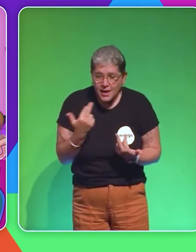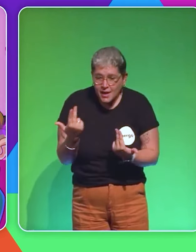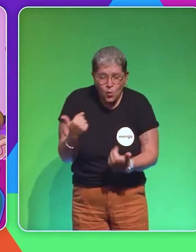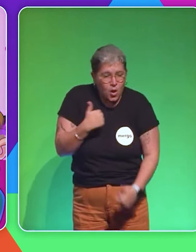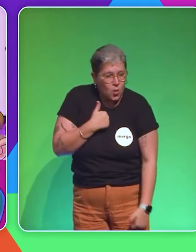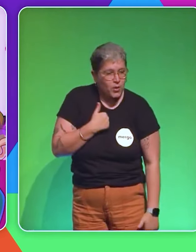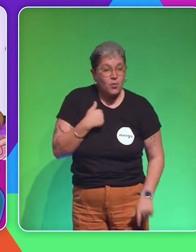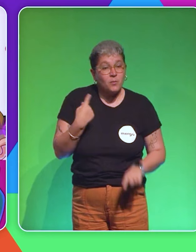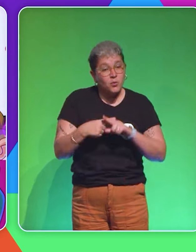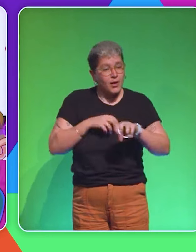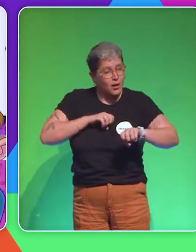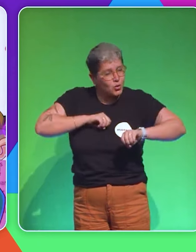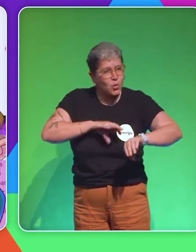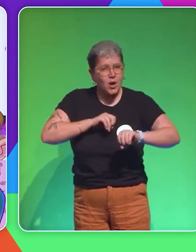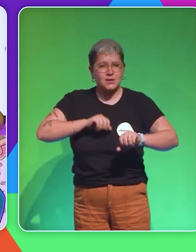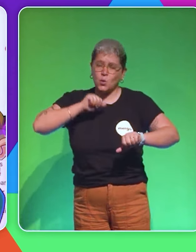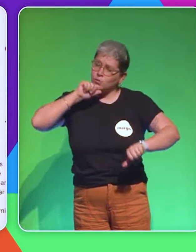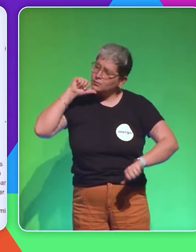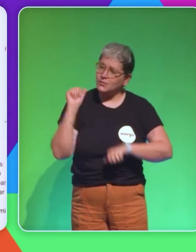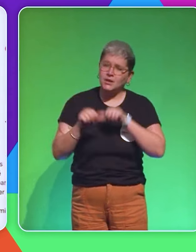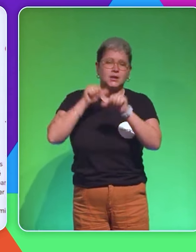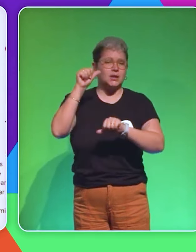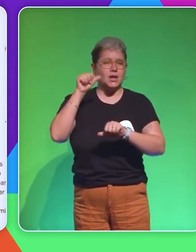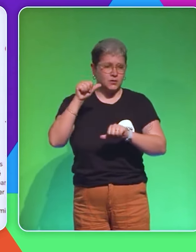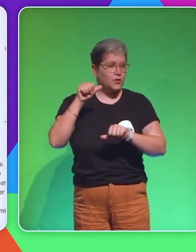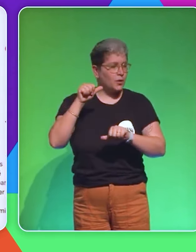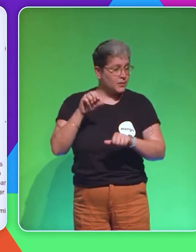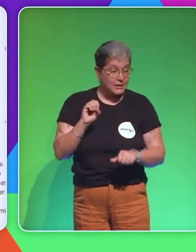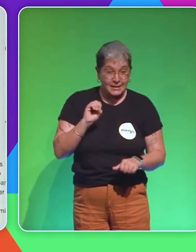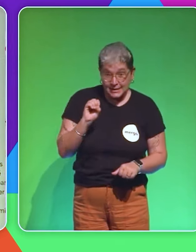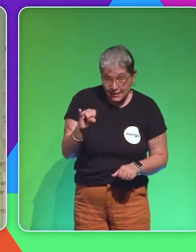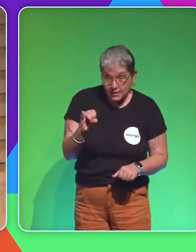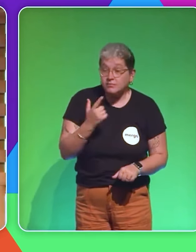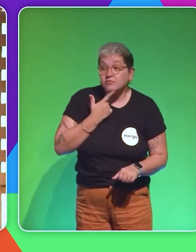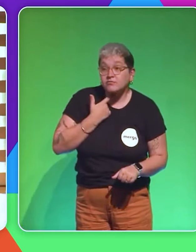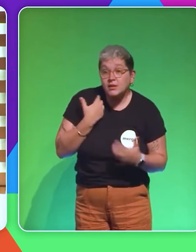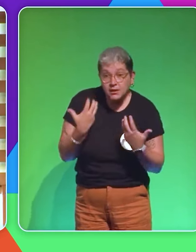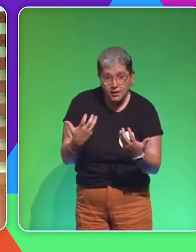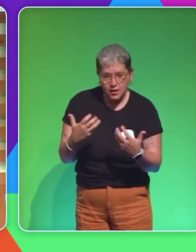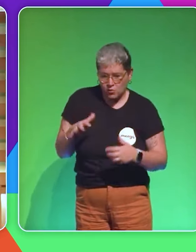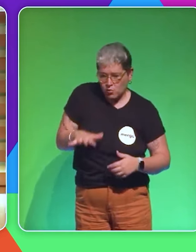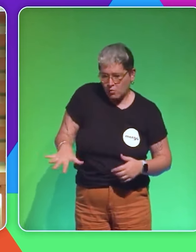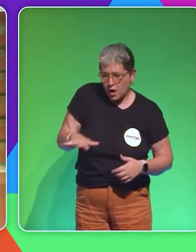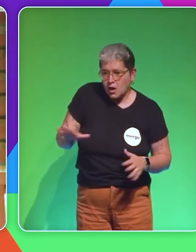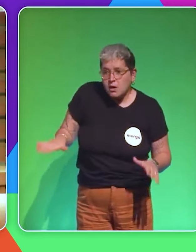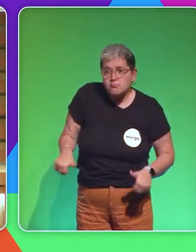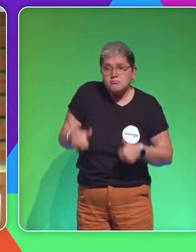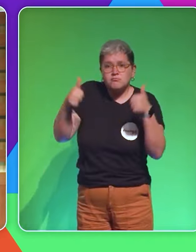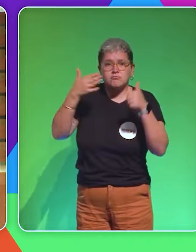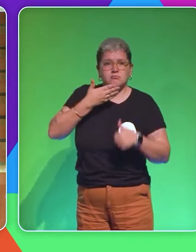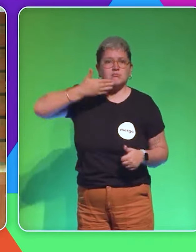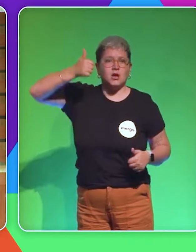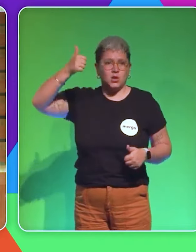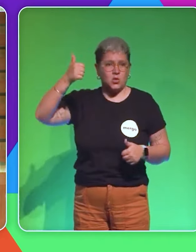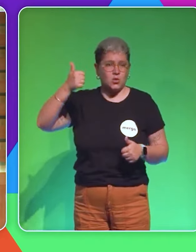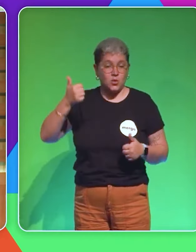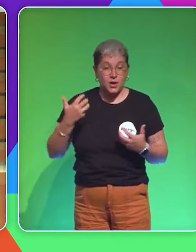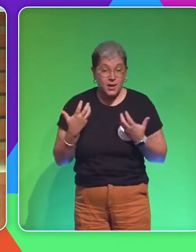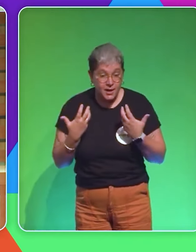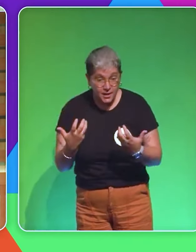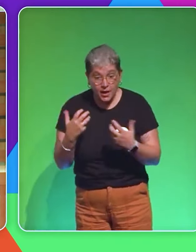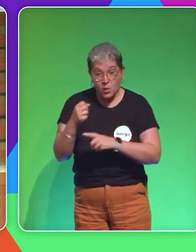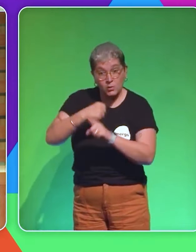eu vejo que educação faz isso educação transforma se a gente quer ter uma melhor área de design se a gente quer ter uma